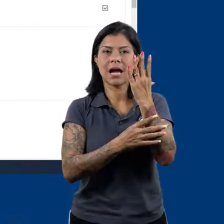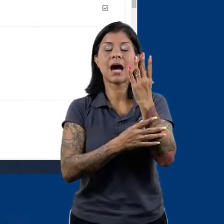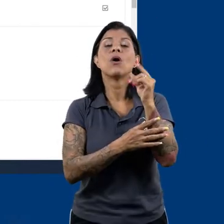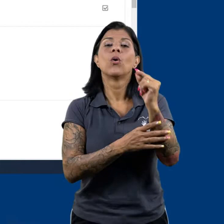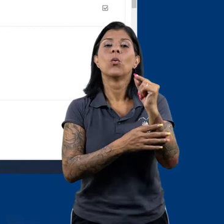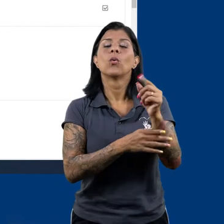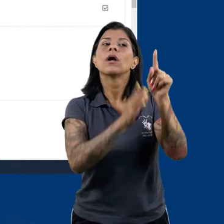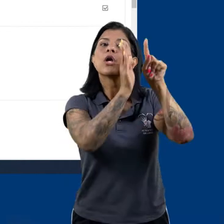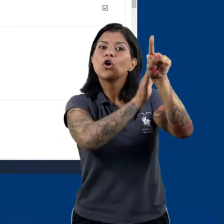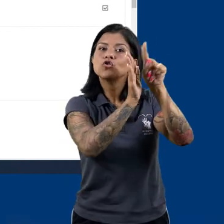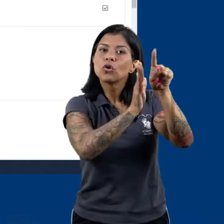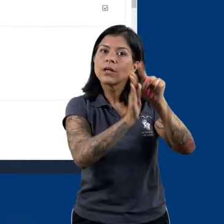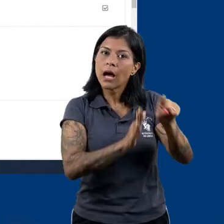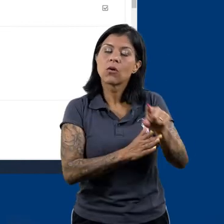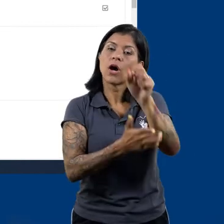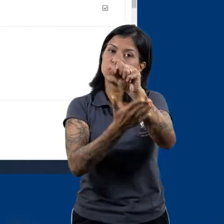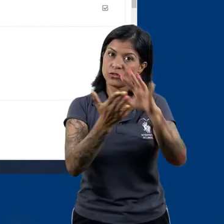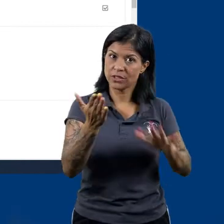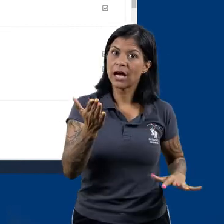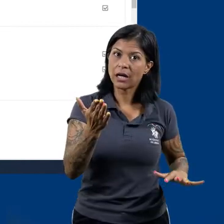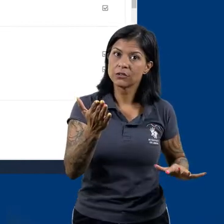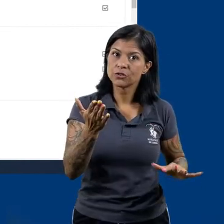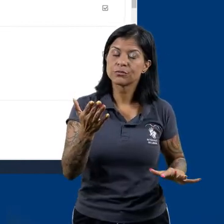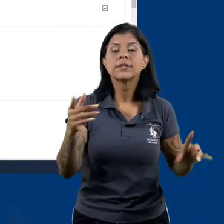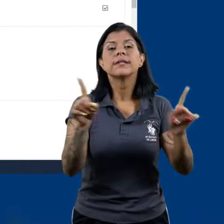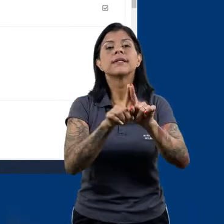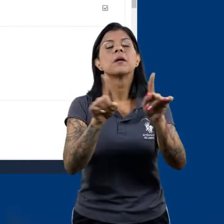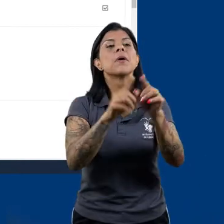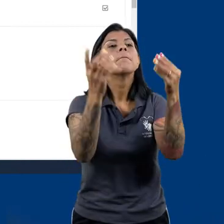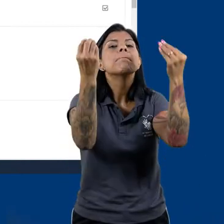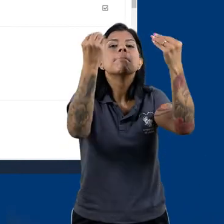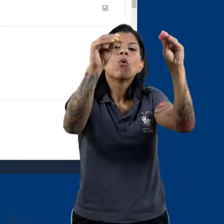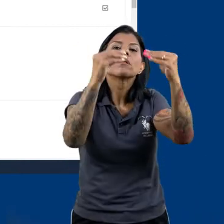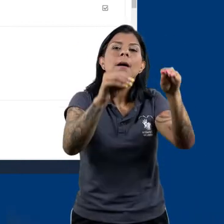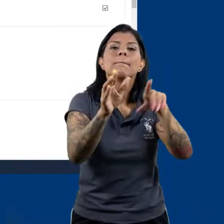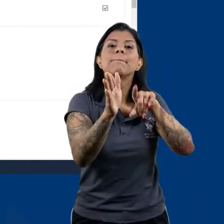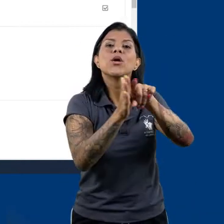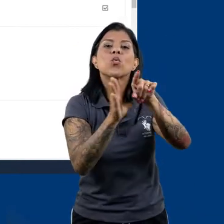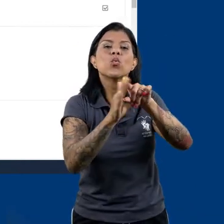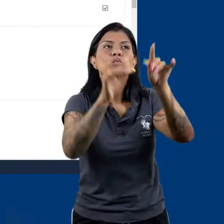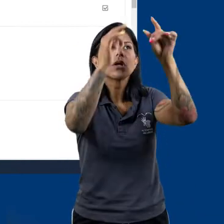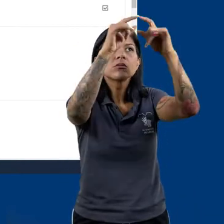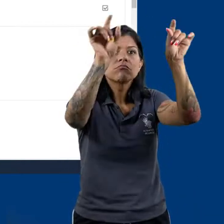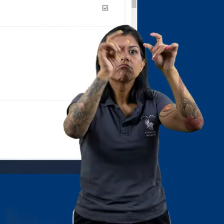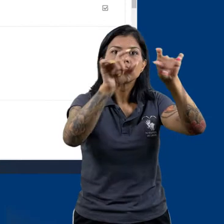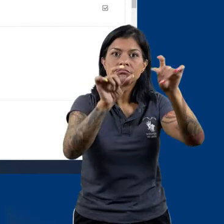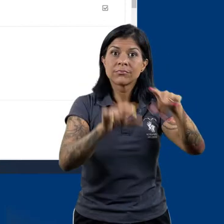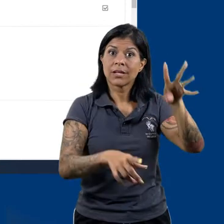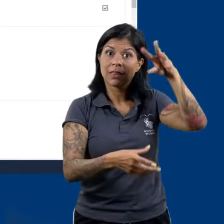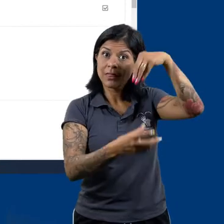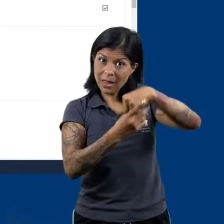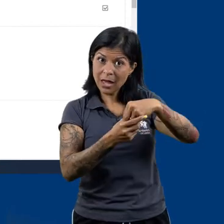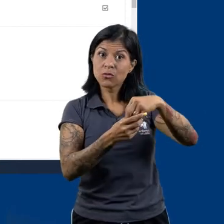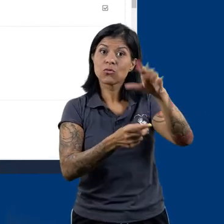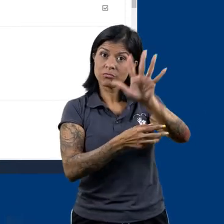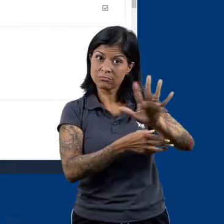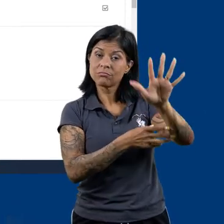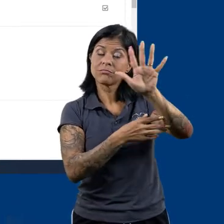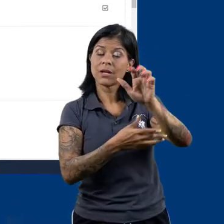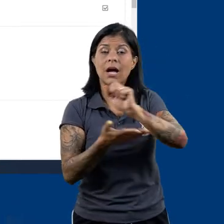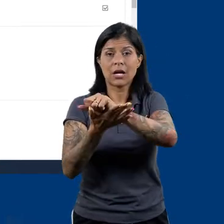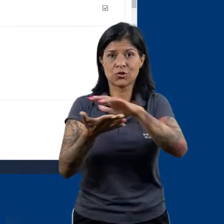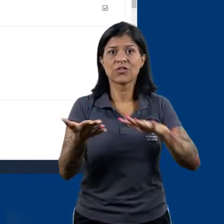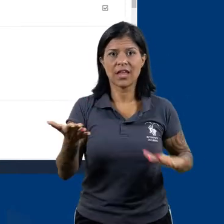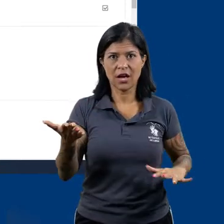atividade do tipo questionário a primeira parte e a inserir questões dentro